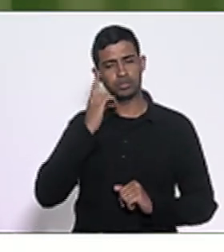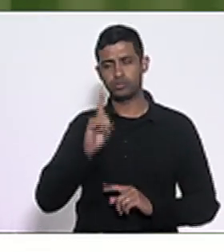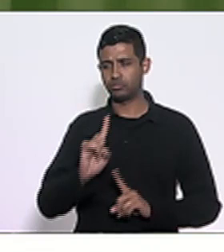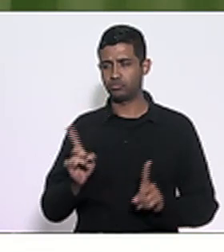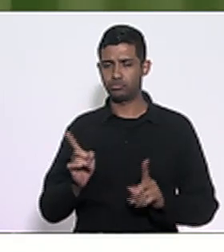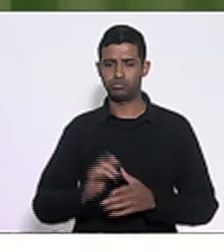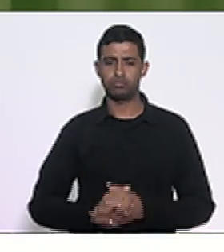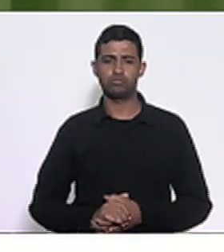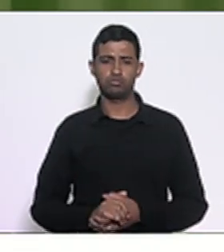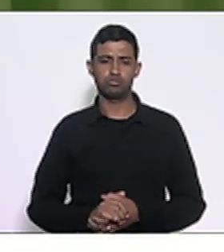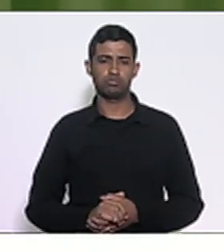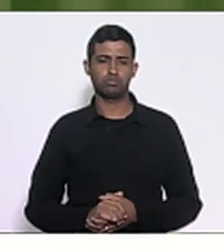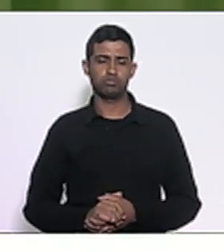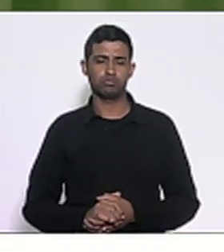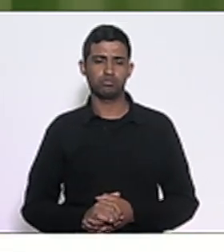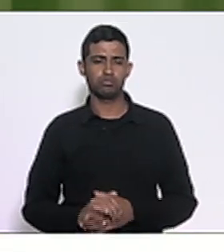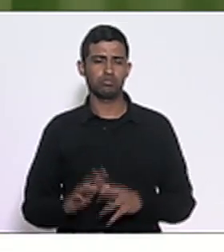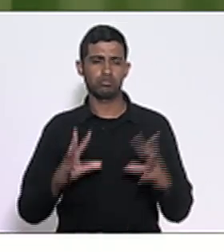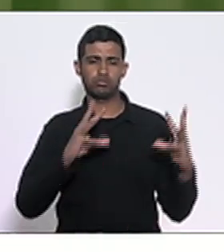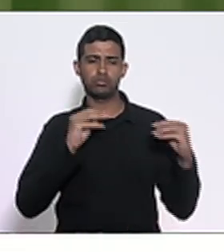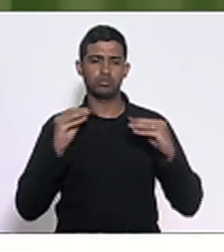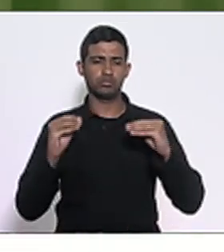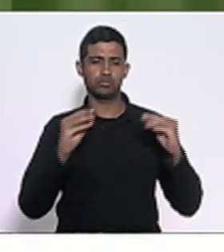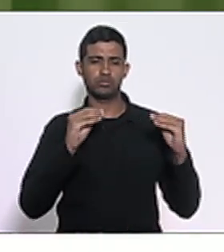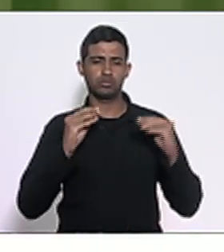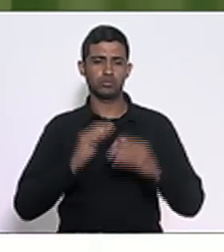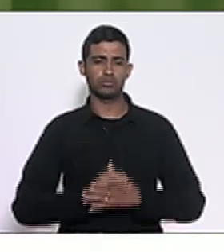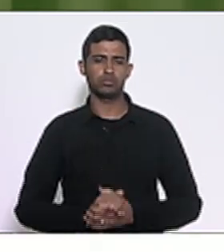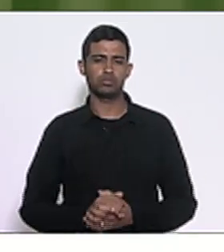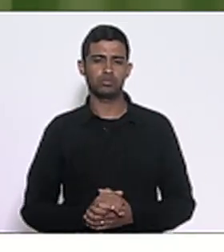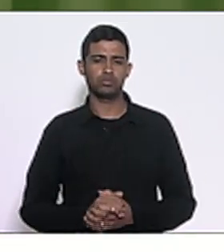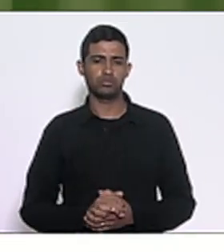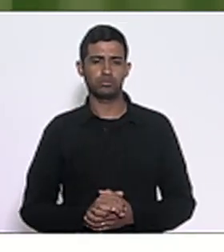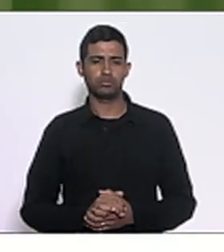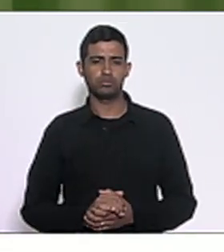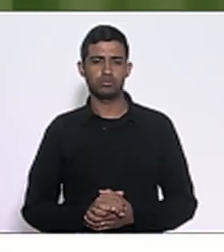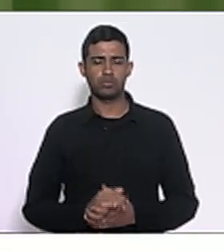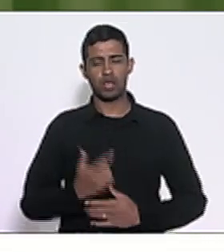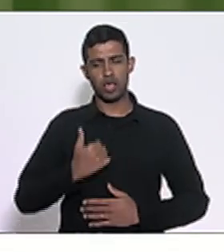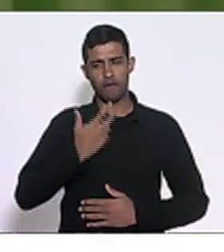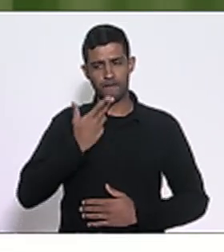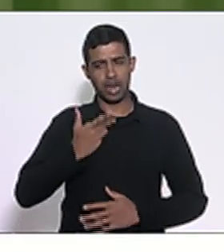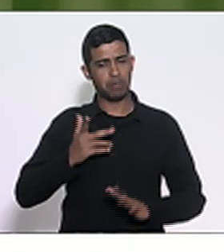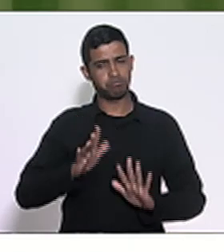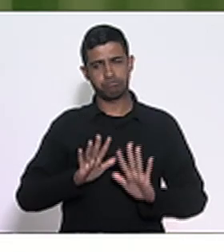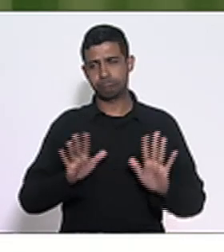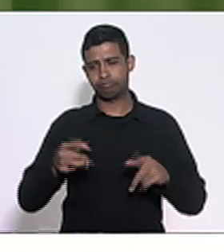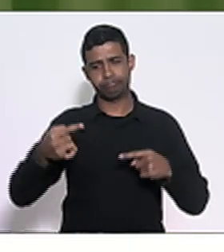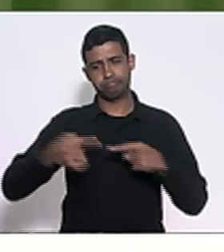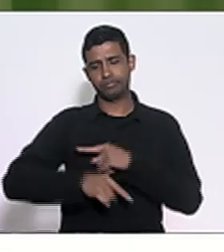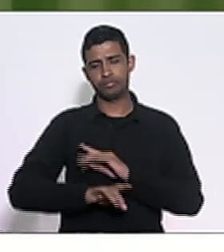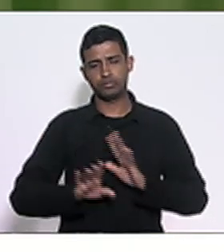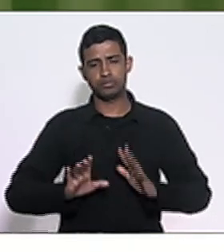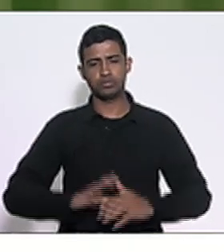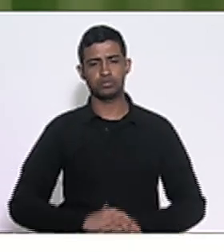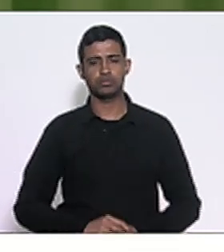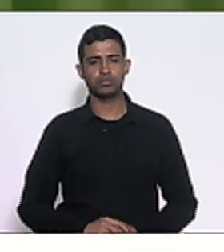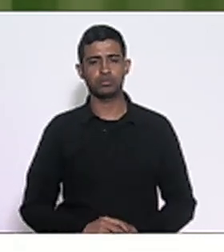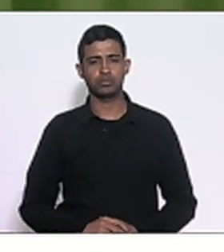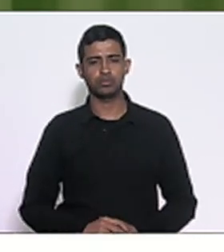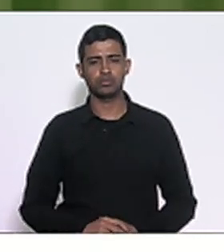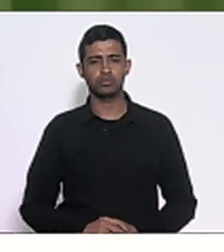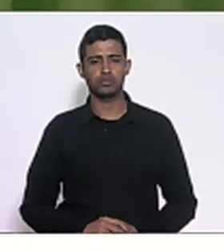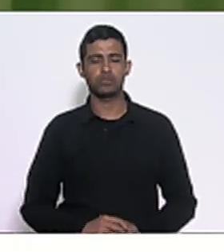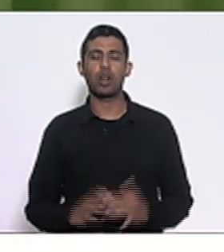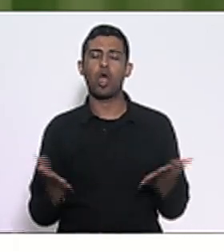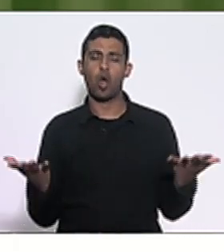entrei e já estava essa estruturação do Estado. Eu Ela sei. não me cabe um juízo de valor. A verdade, hoje,